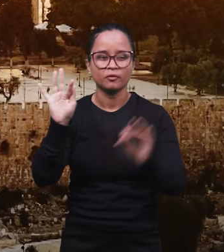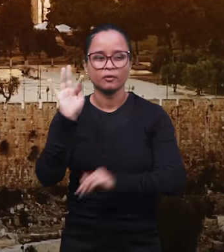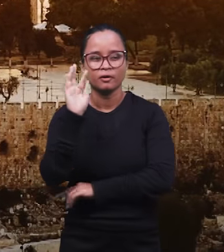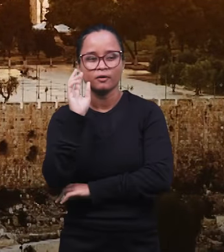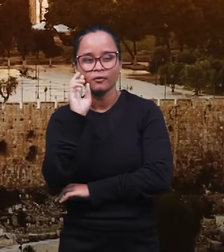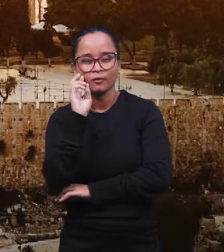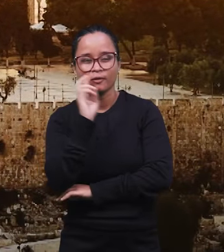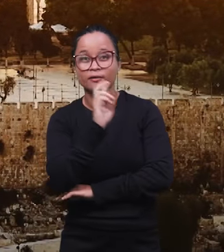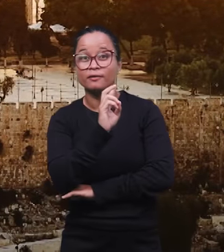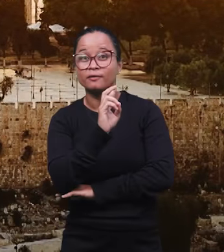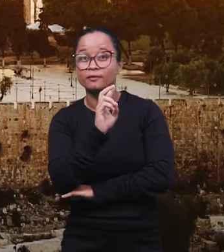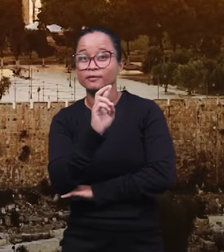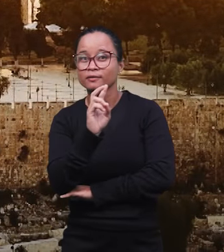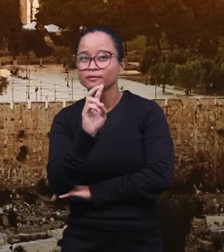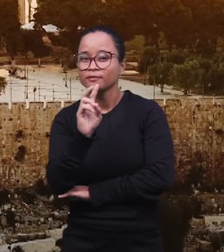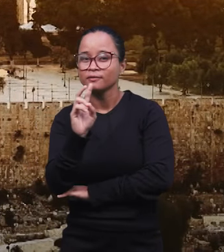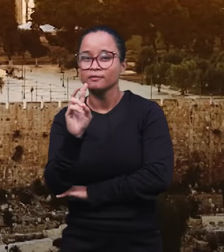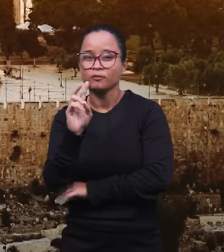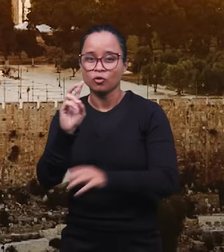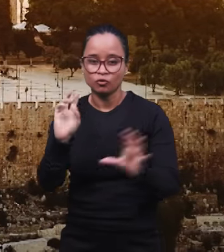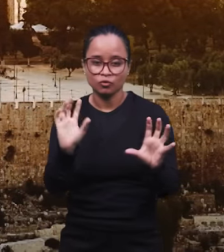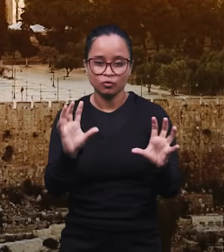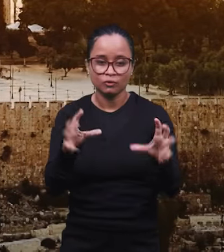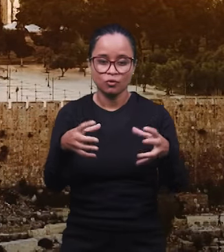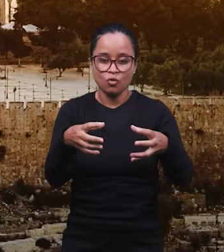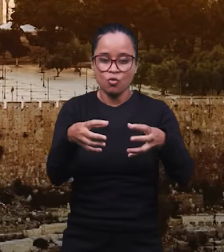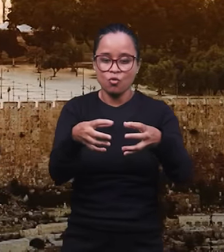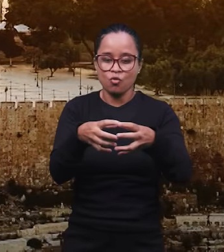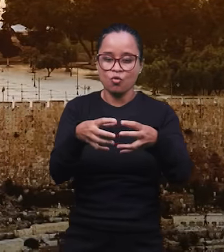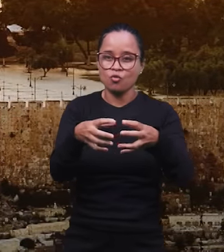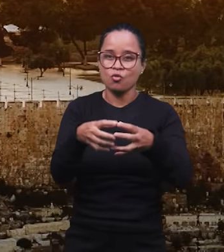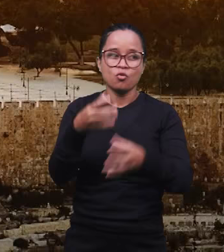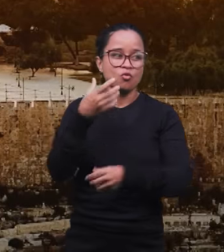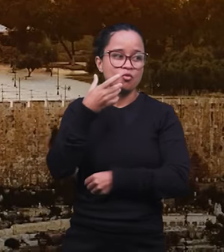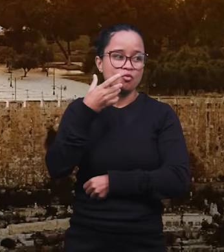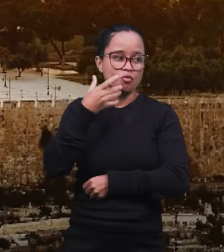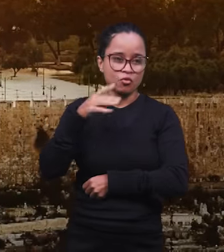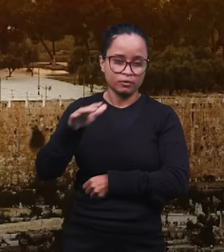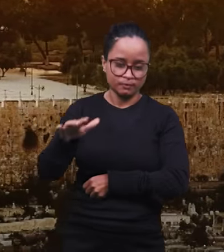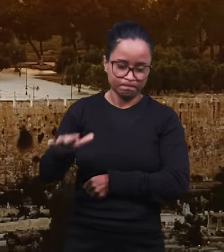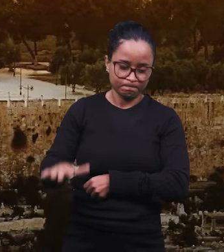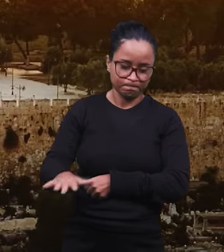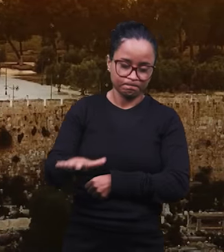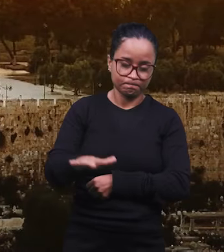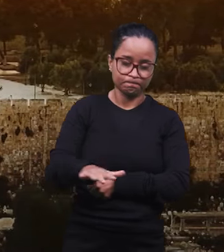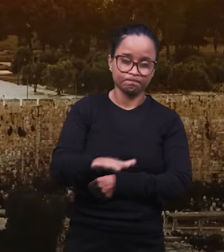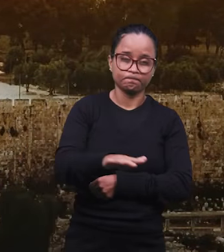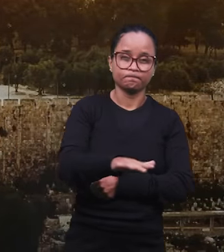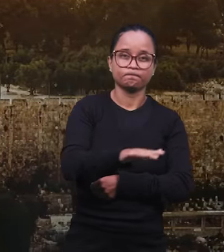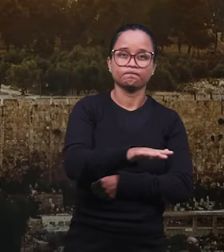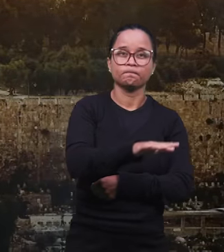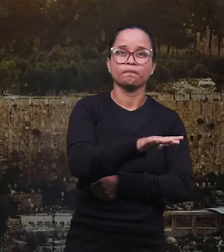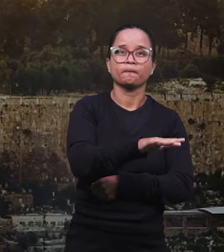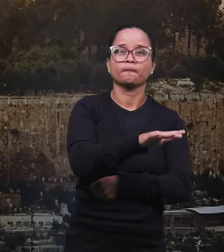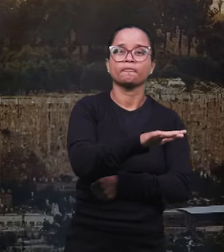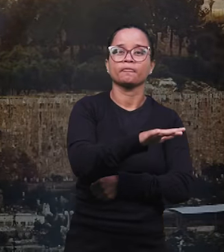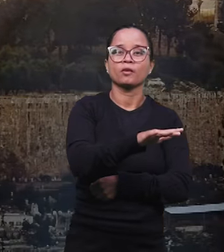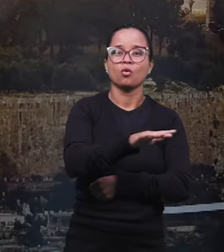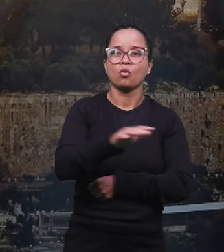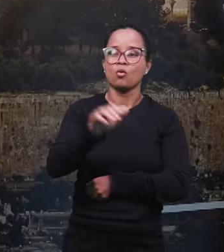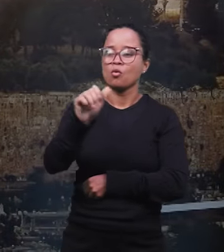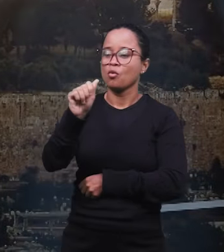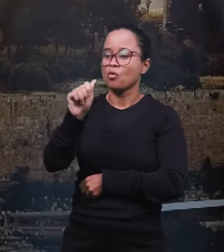Ouvia das hosanas, dos coros infantis. O ar